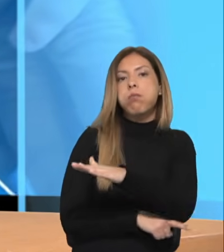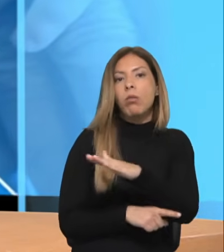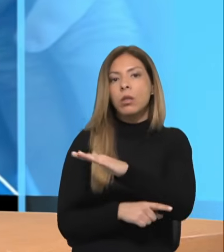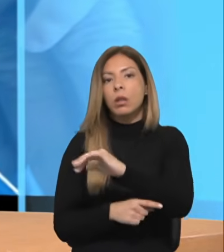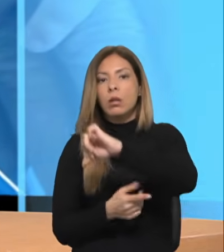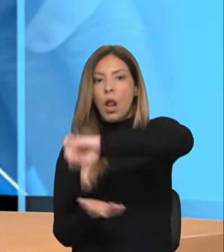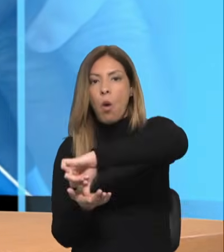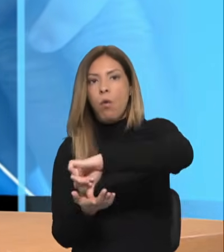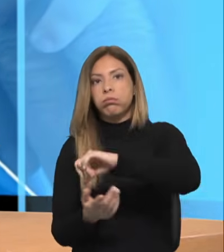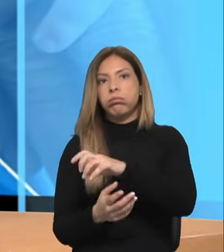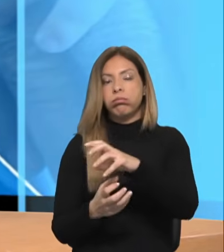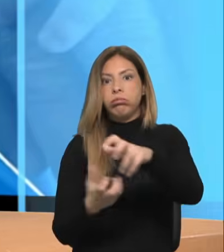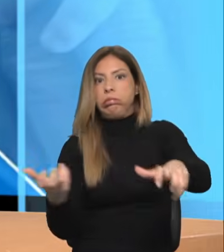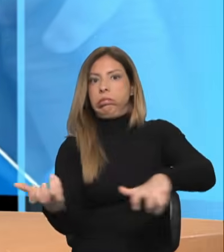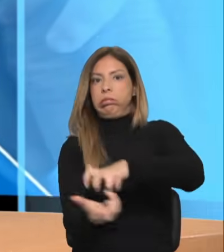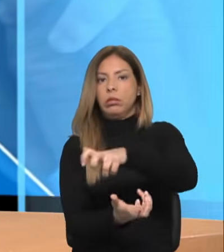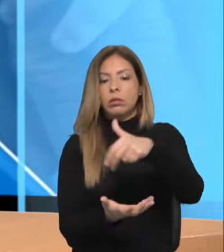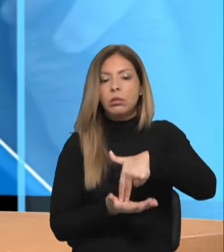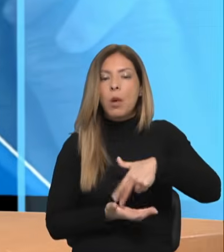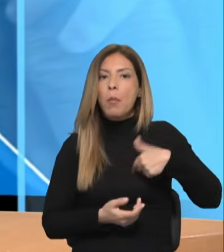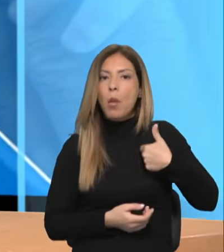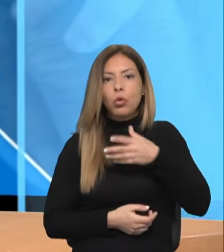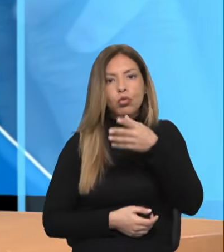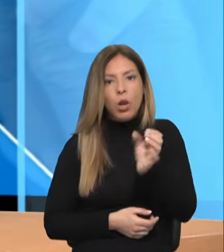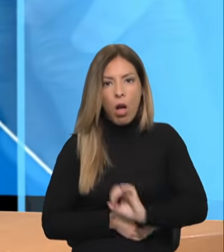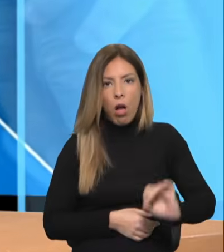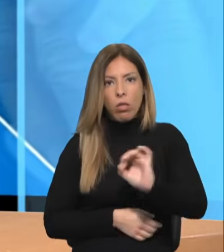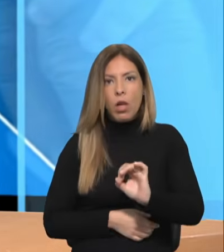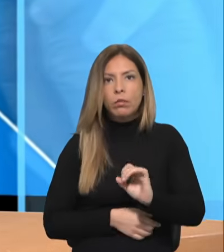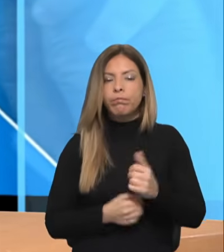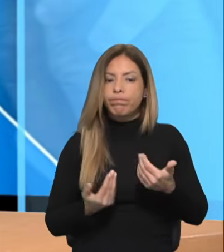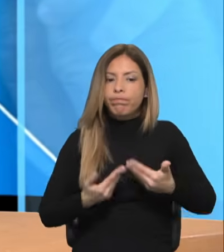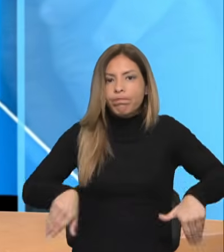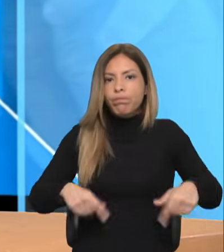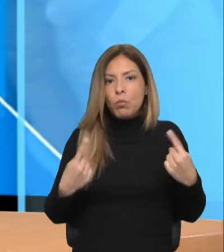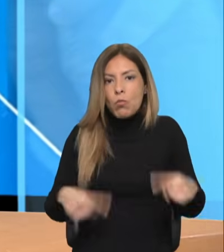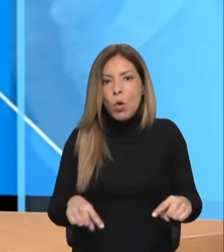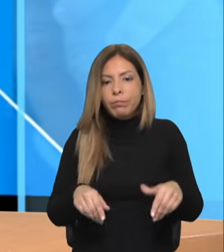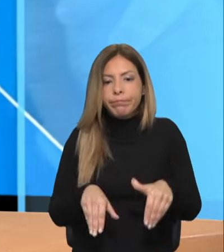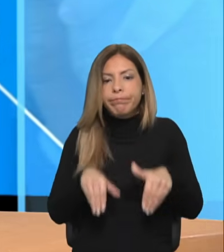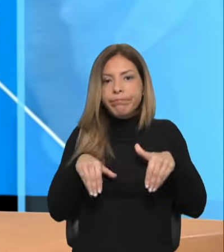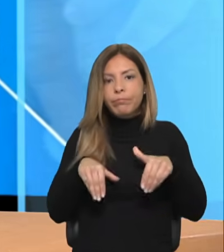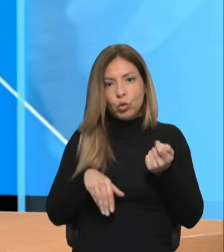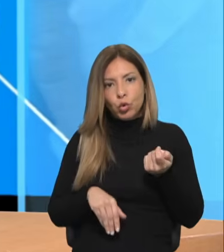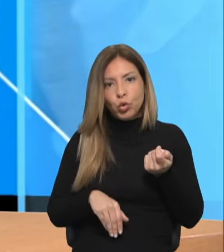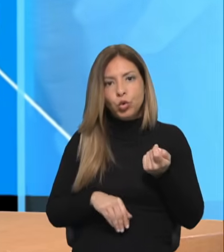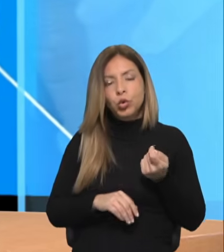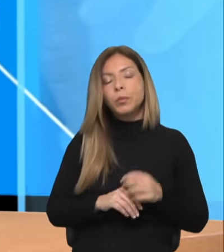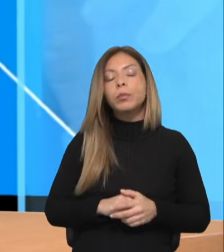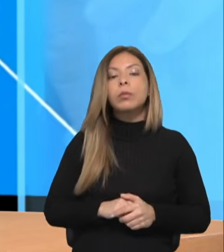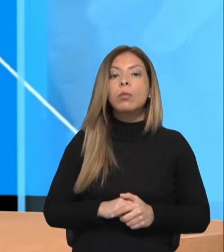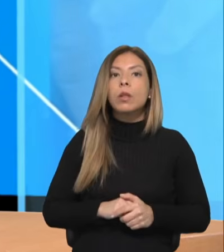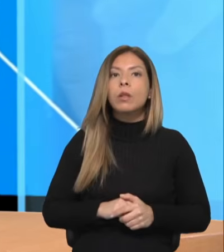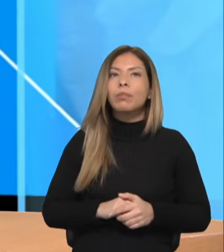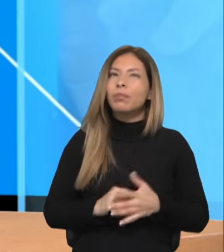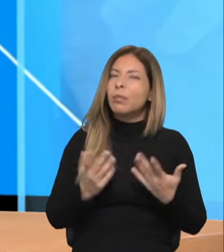sobre este clima tão tenso. Ele foi muito residual ainda sobre a situação internacional. E vai